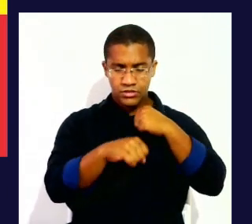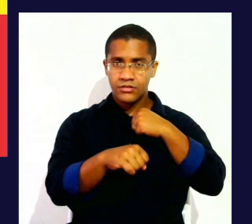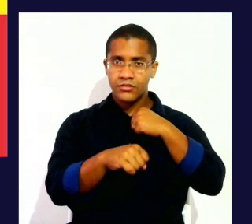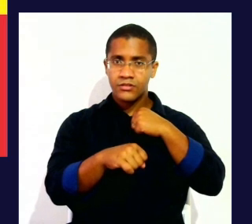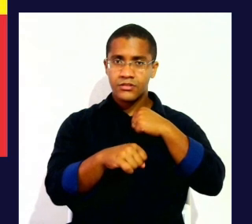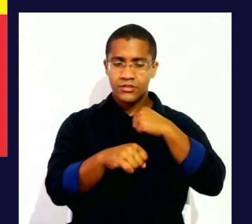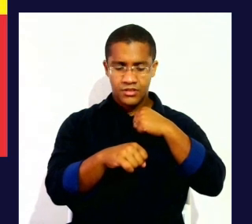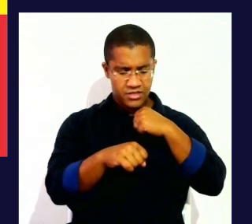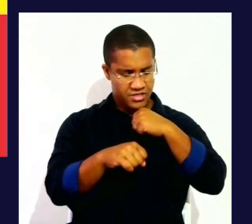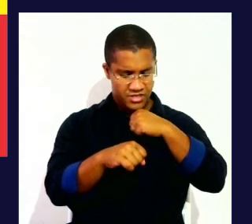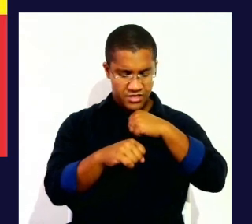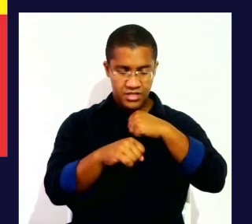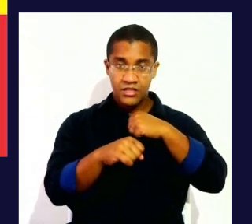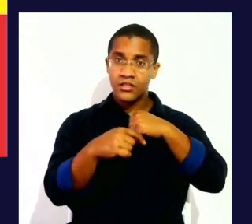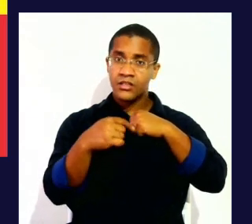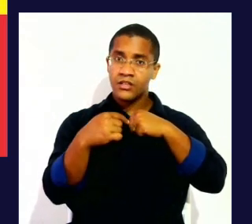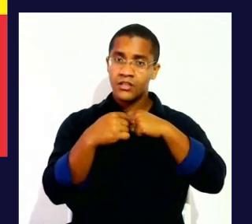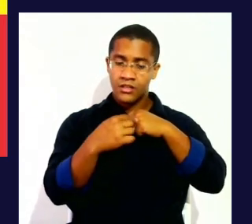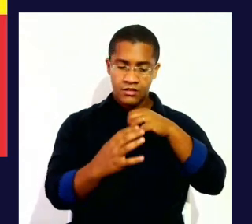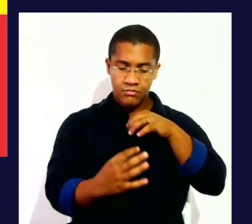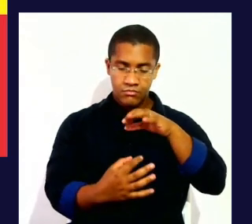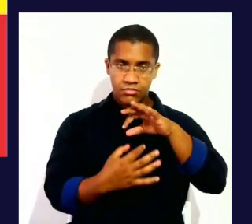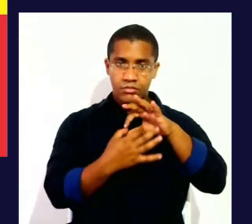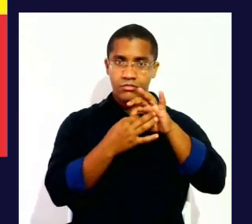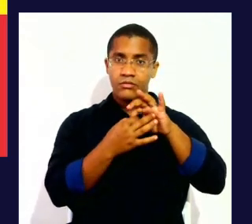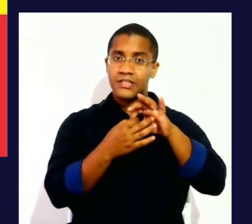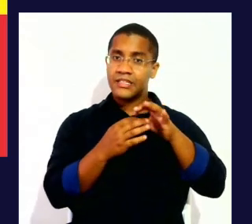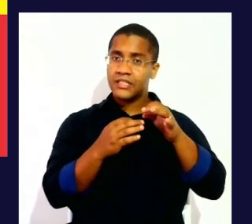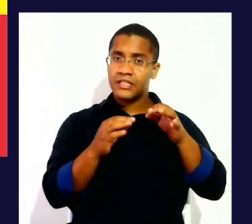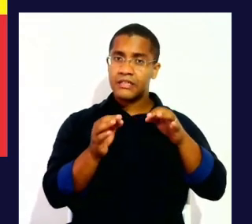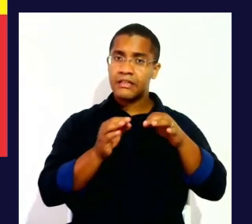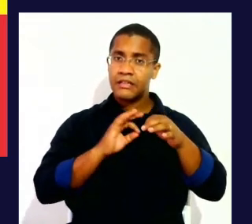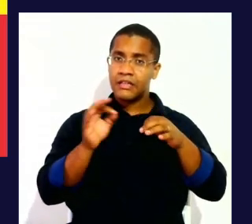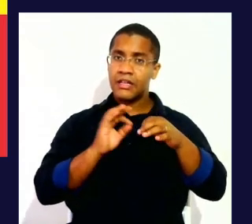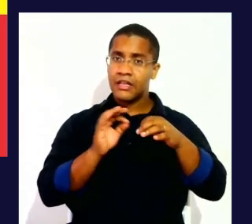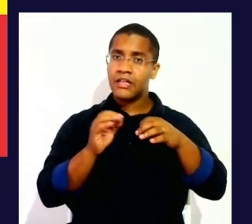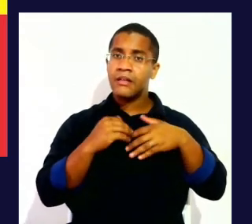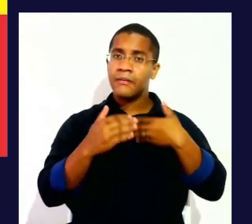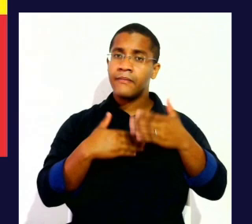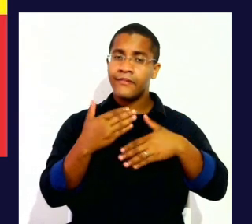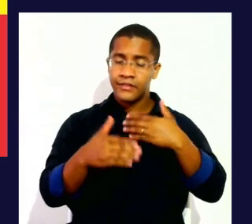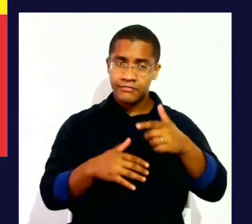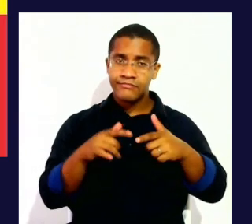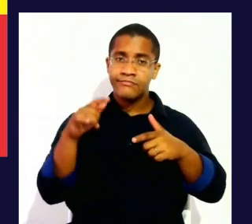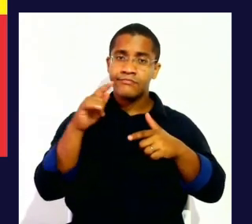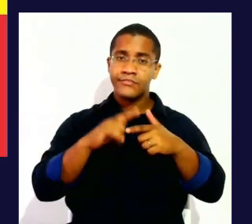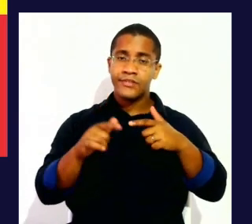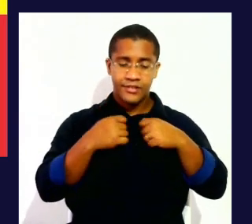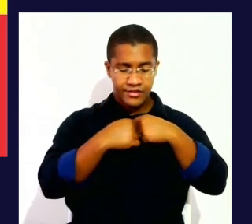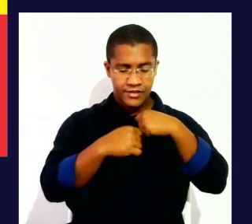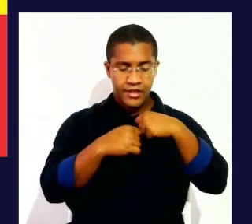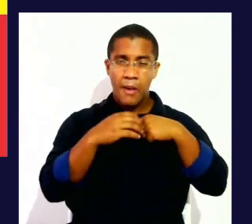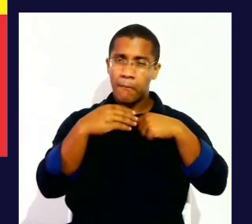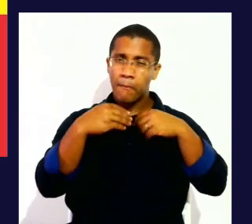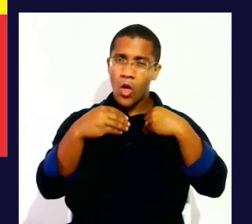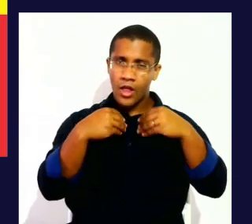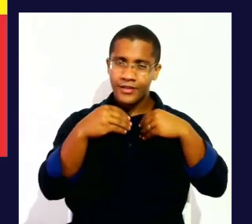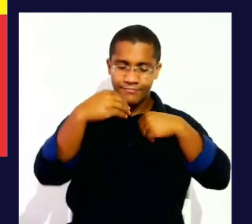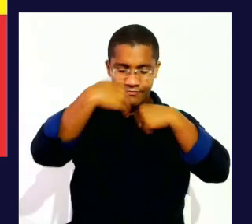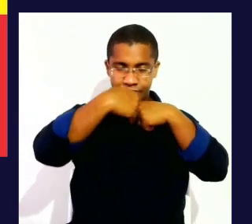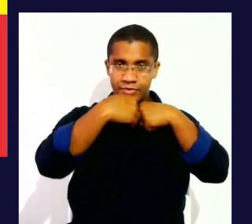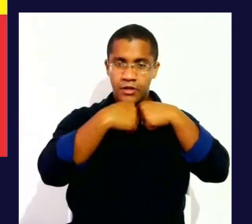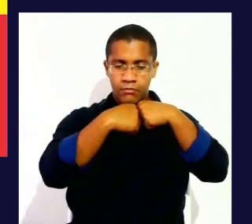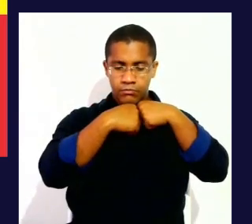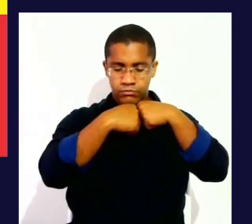articulação, pode haver aí uma rotura da cápsula articular e da membrana sinovial e lesão das